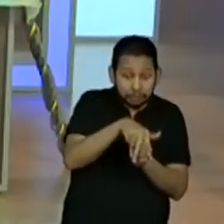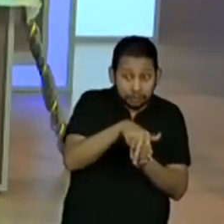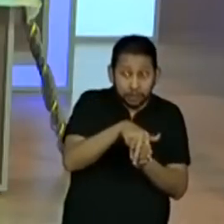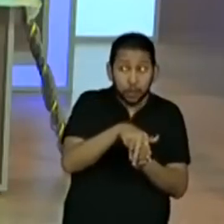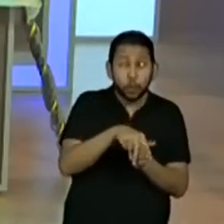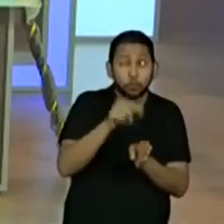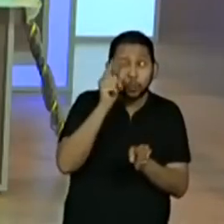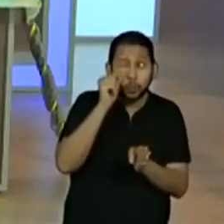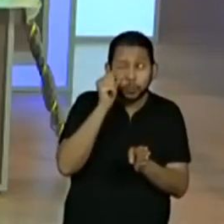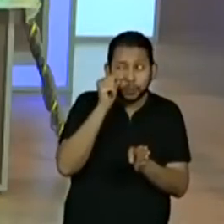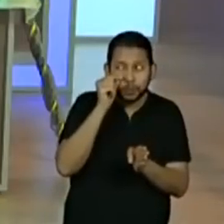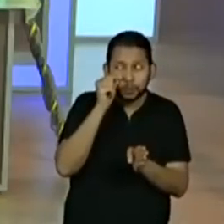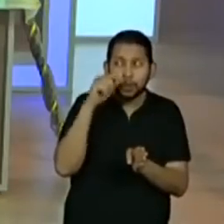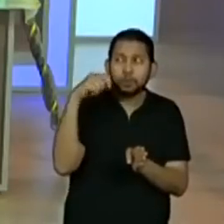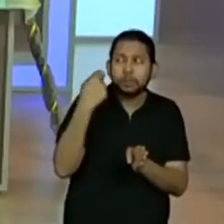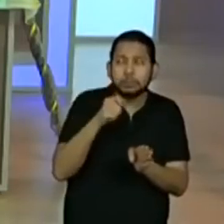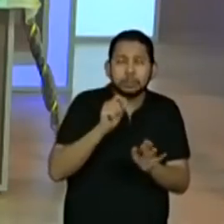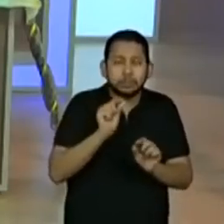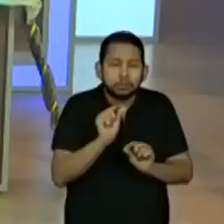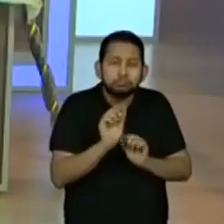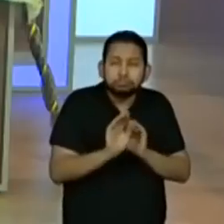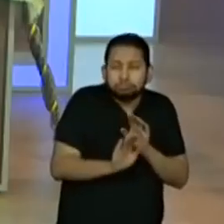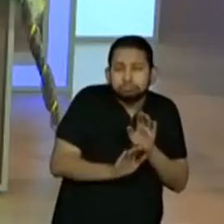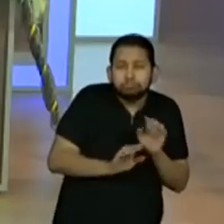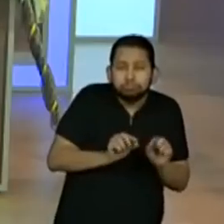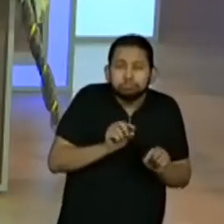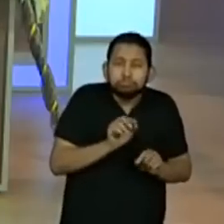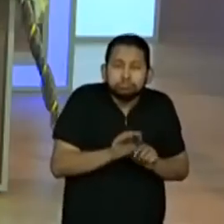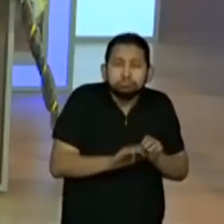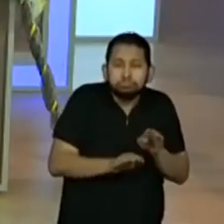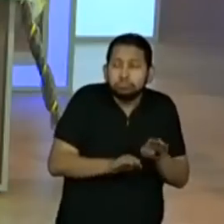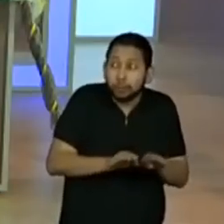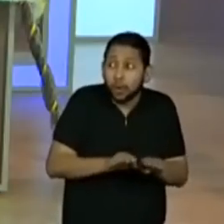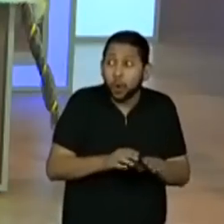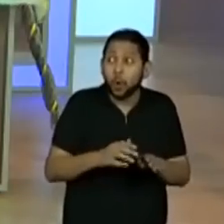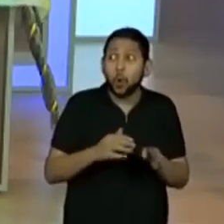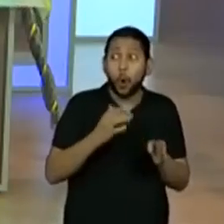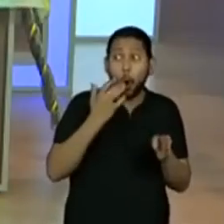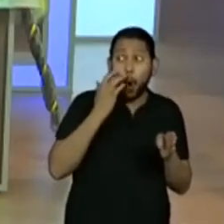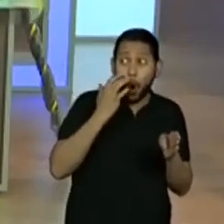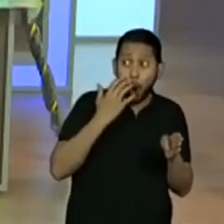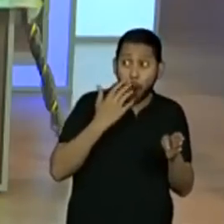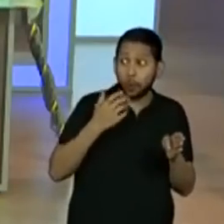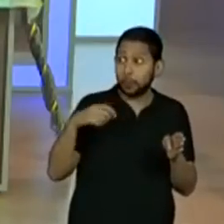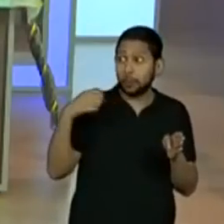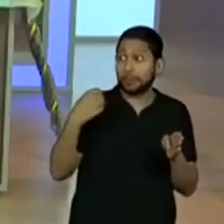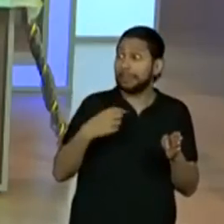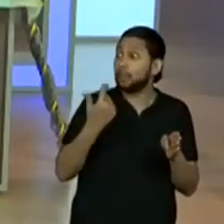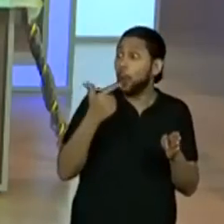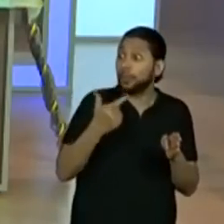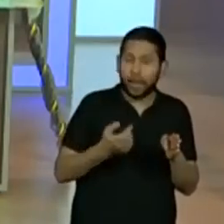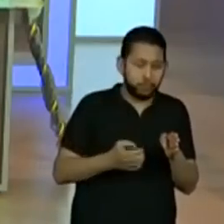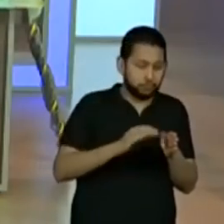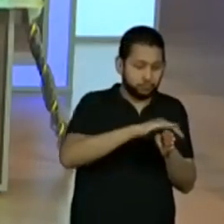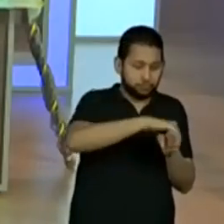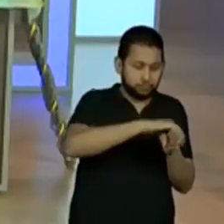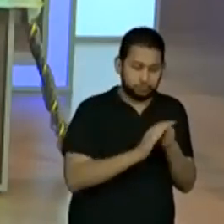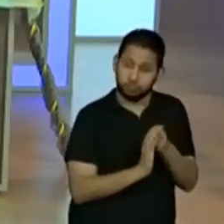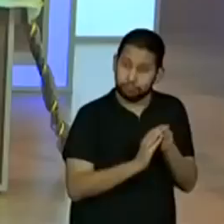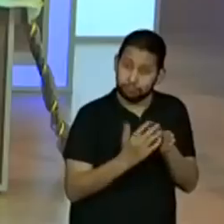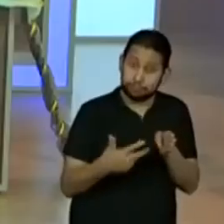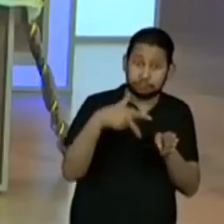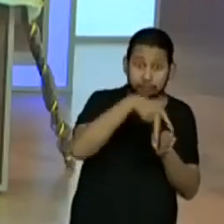ante pé e você vai ver lá o cavalo de ouro. Ele não está selado, você não coloque a sela de ouro que está